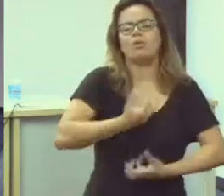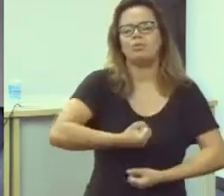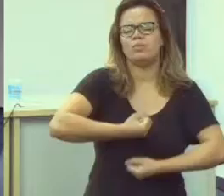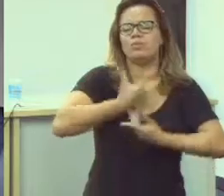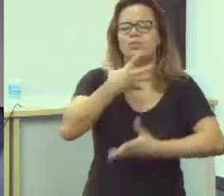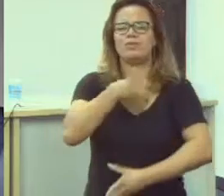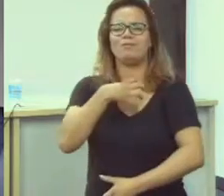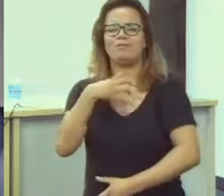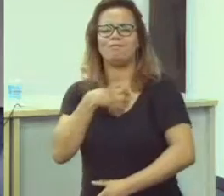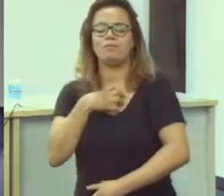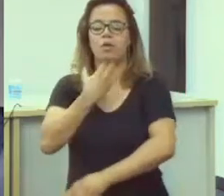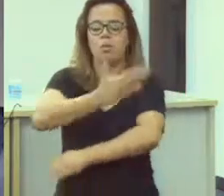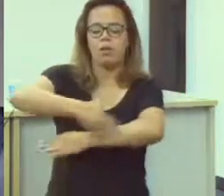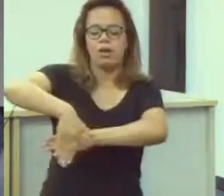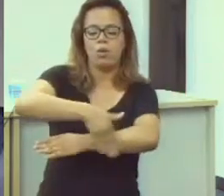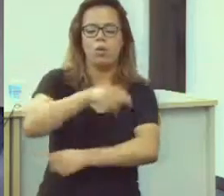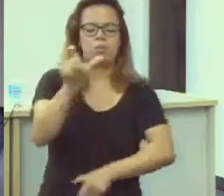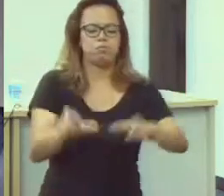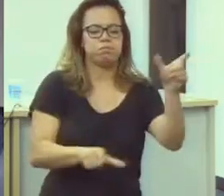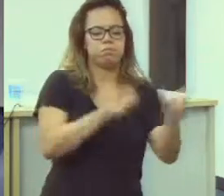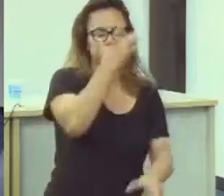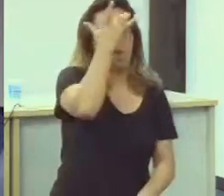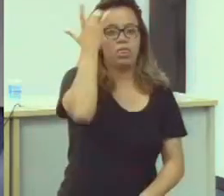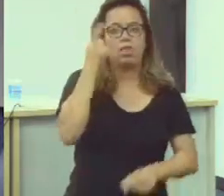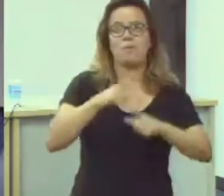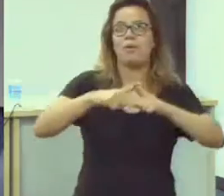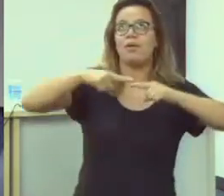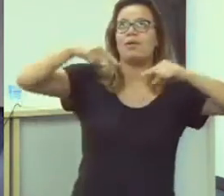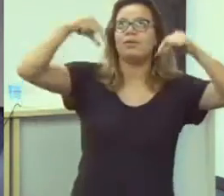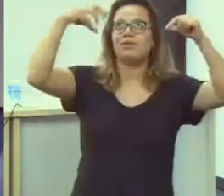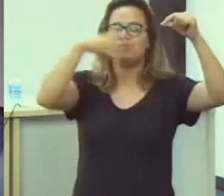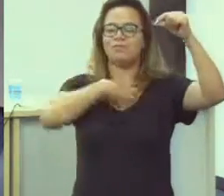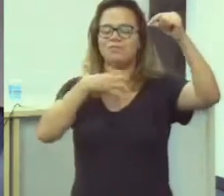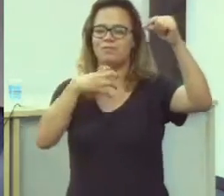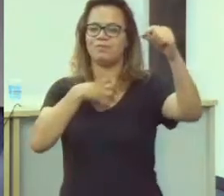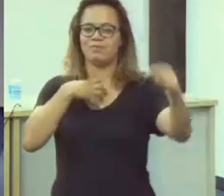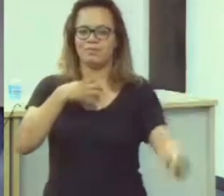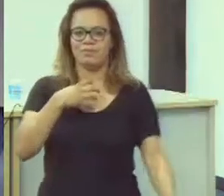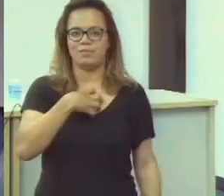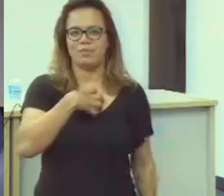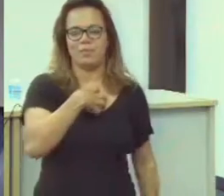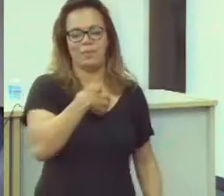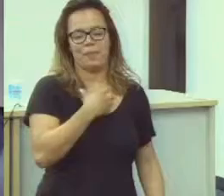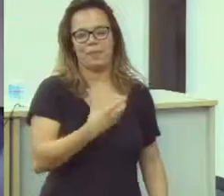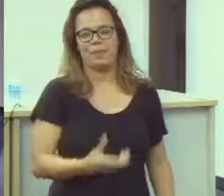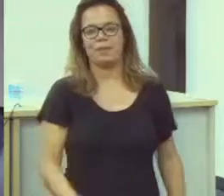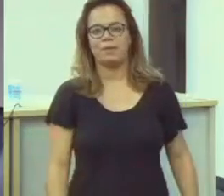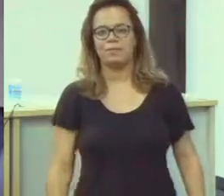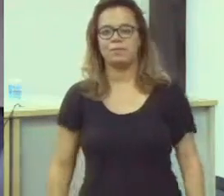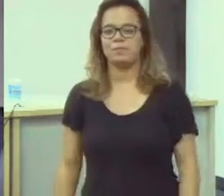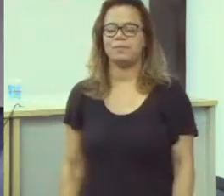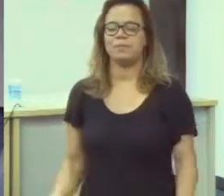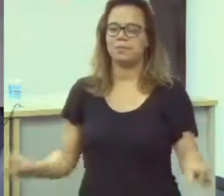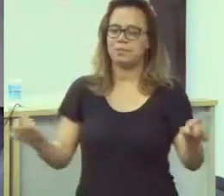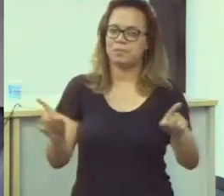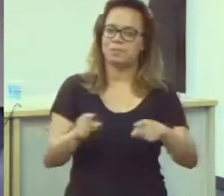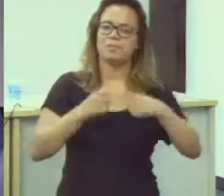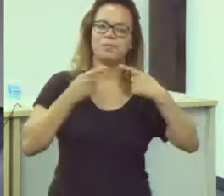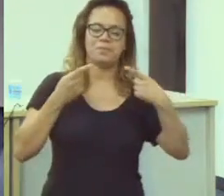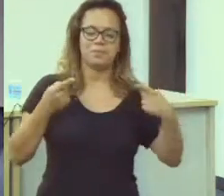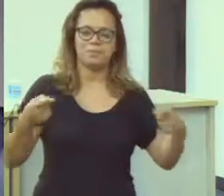na Gisele, tá na lua que em noite inspirada vai alumiando a estrada do Urubu.